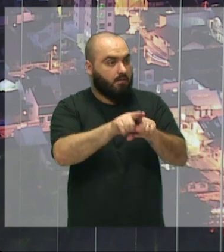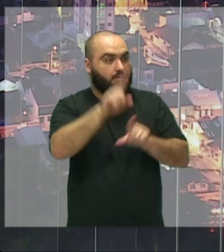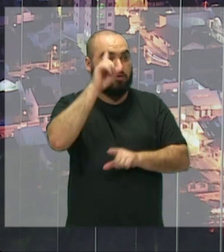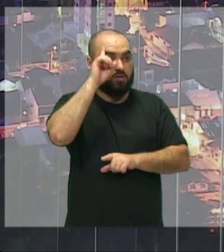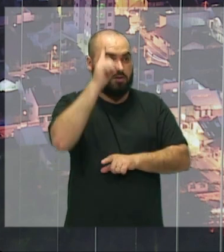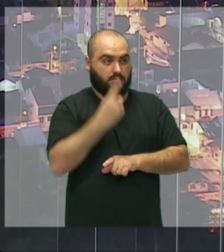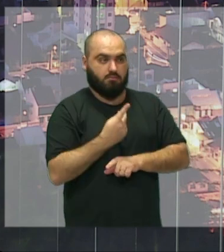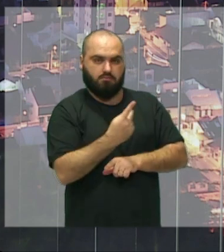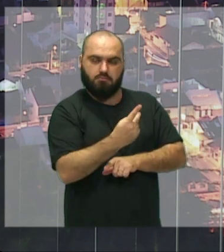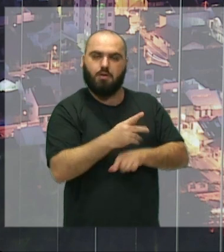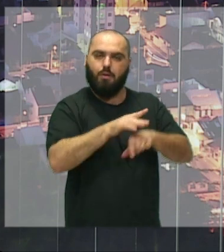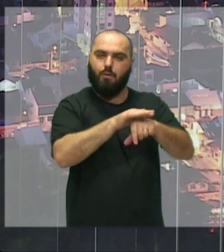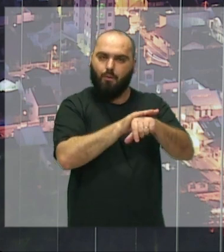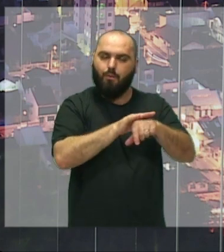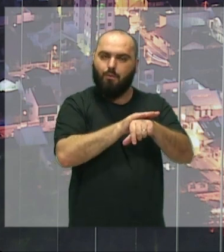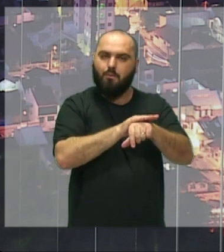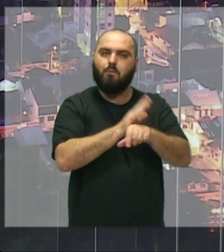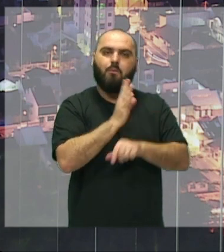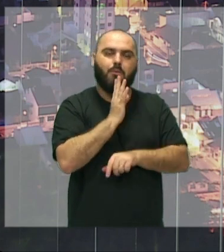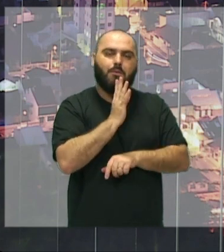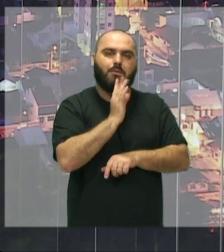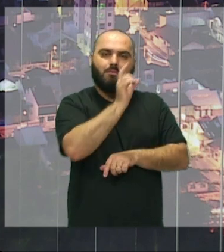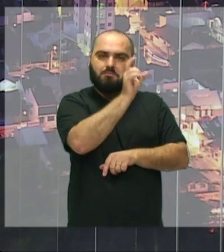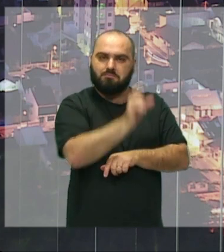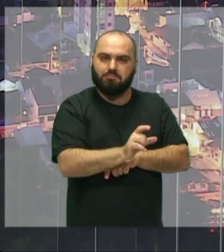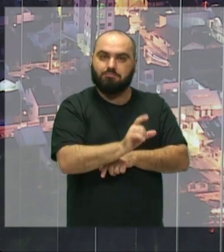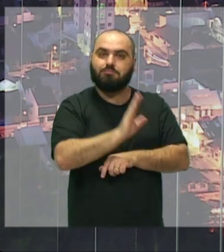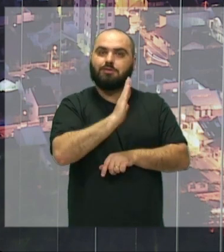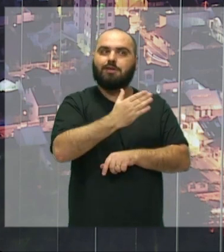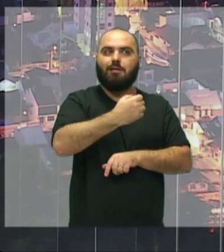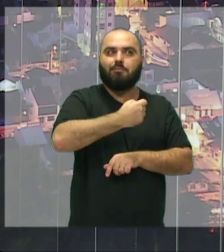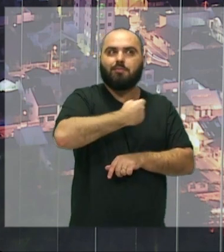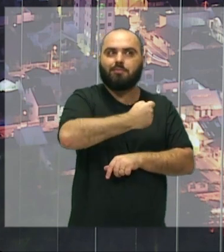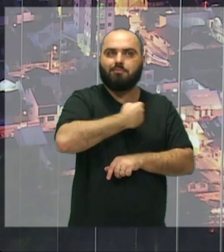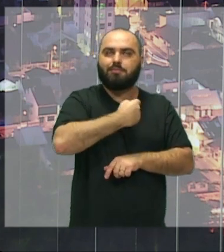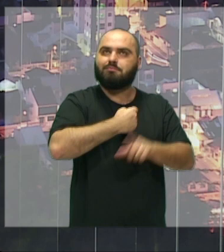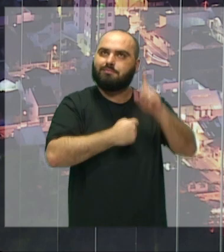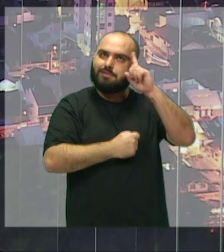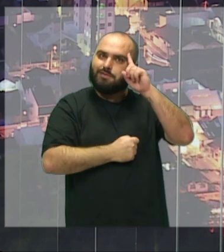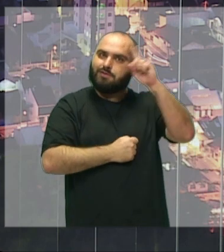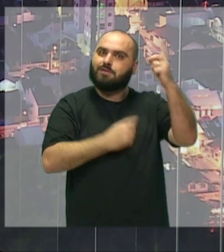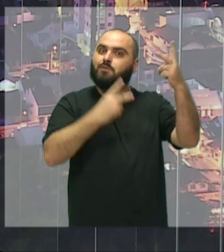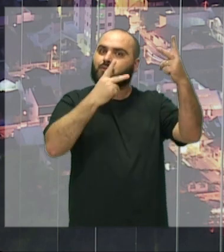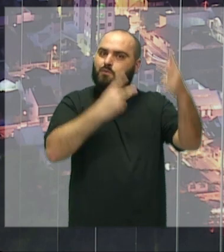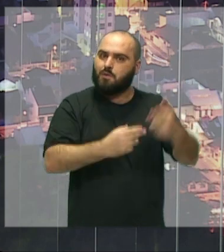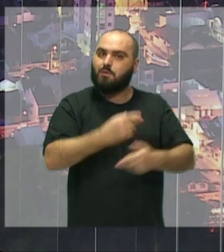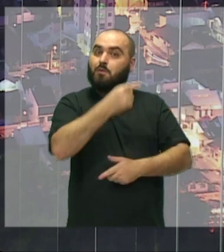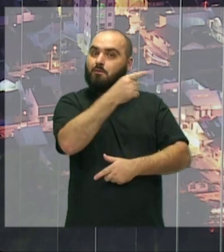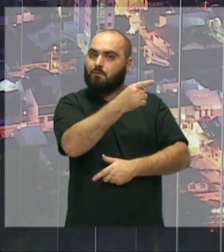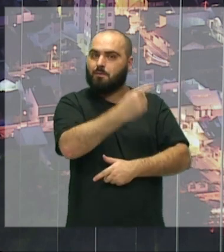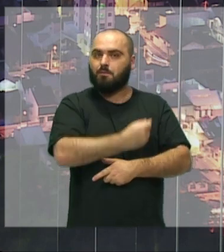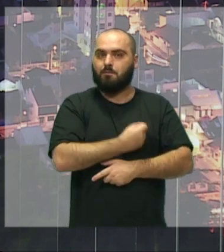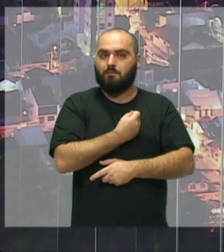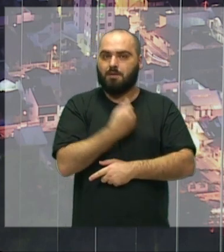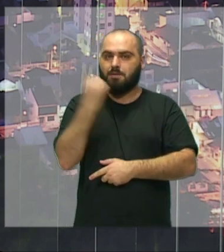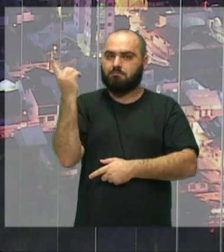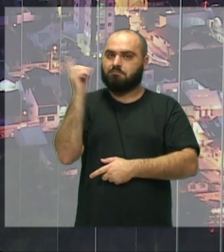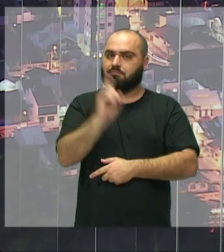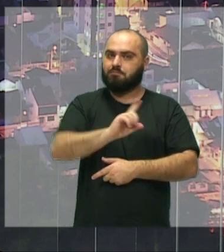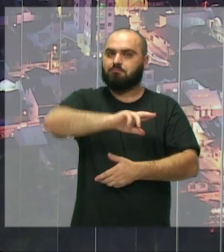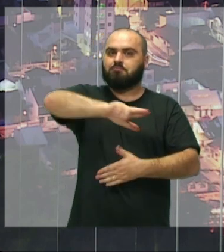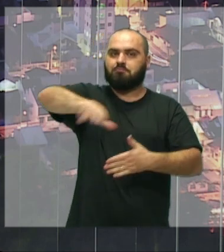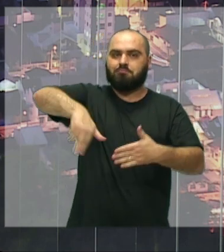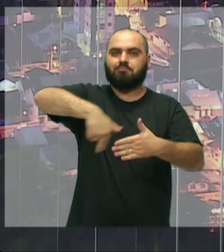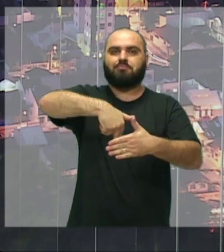conheci, eu tive a grata satisfação de fazer uma entrevista com o senhor no mesmo dia que o senhor utilizou da tribuna da